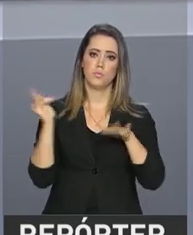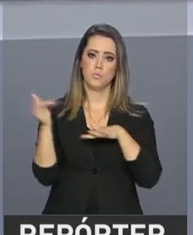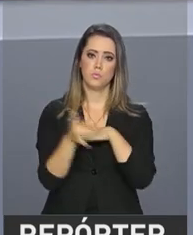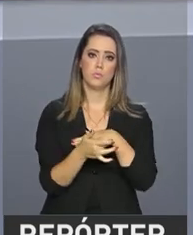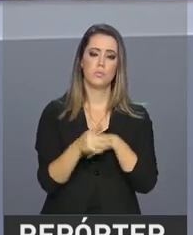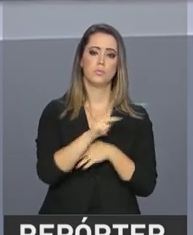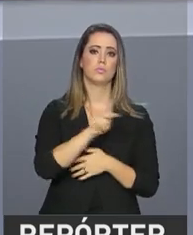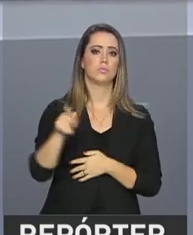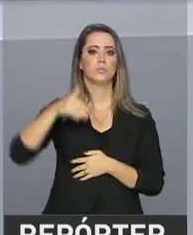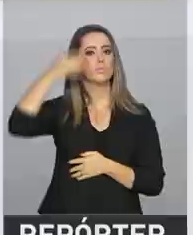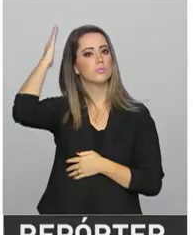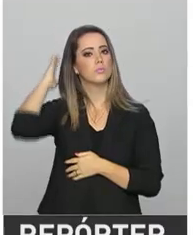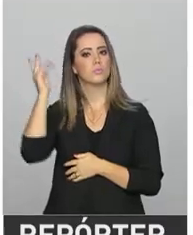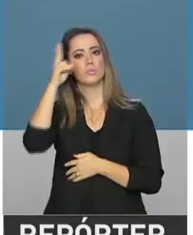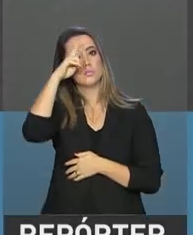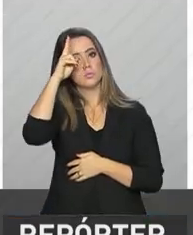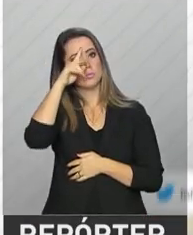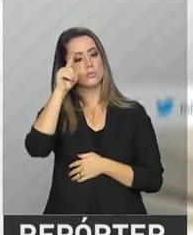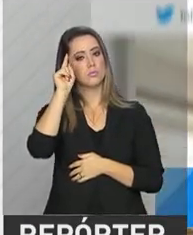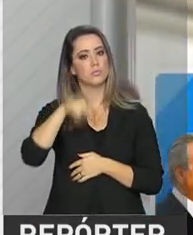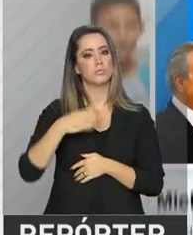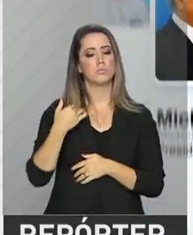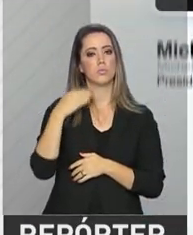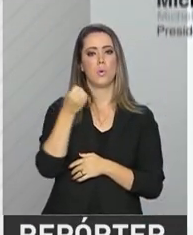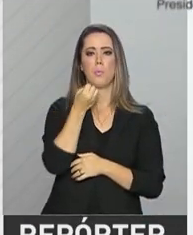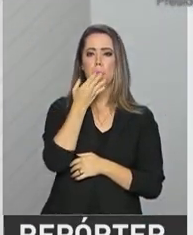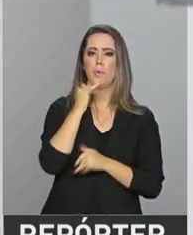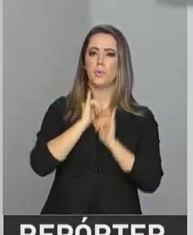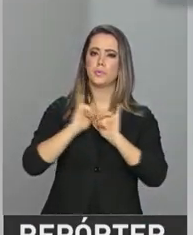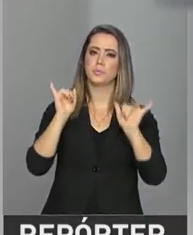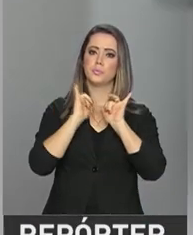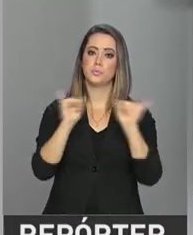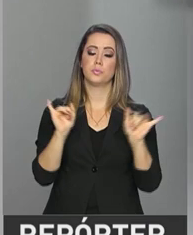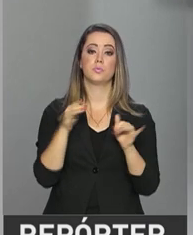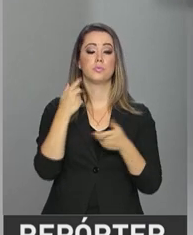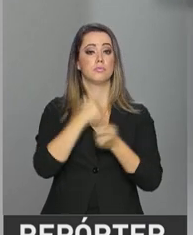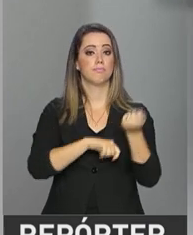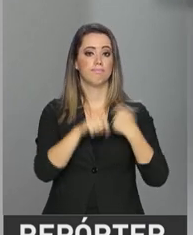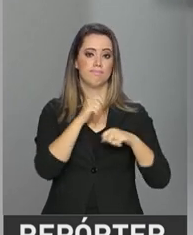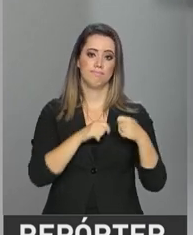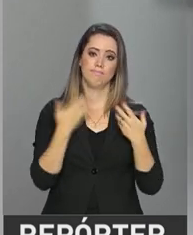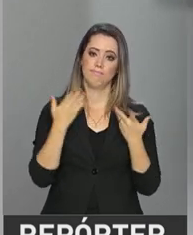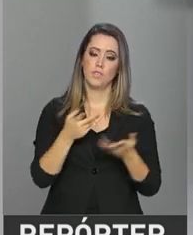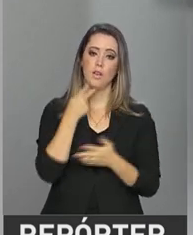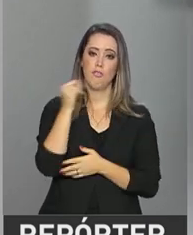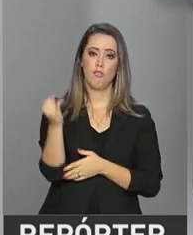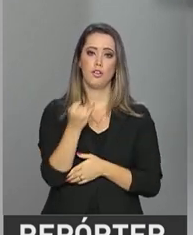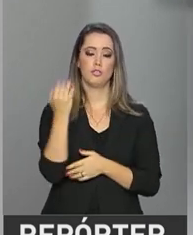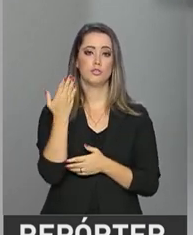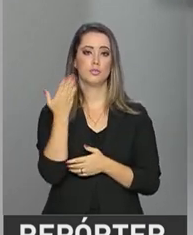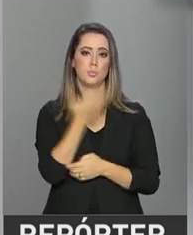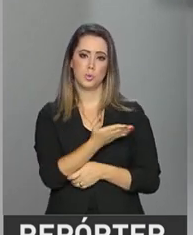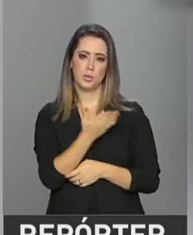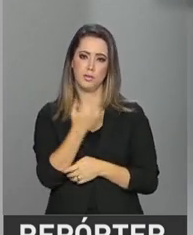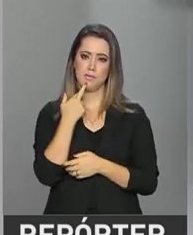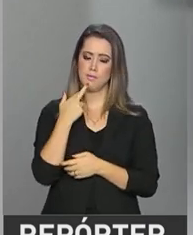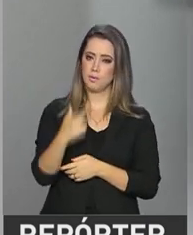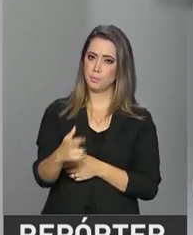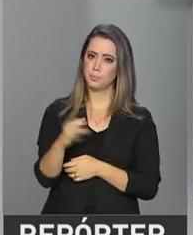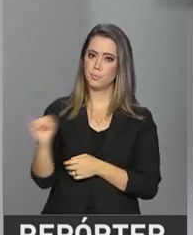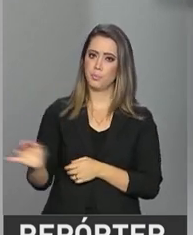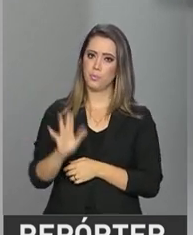redes sociais o presidente michel temer lembrou que essa é mais uma excelente notícia na economia ele destacou que esse resultado da inflação